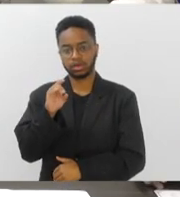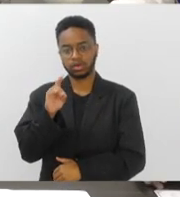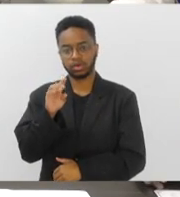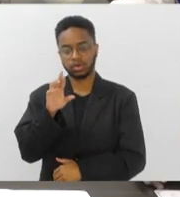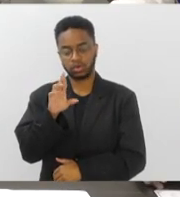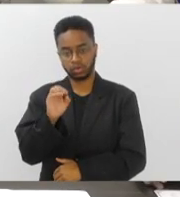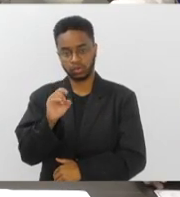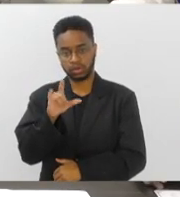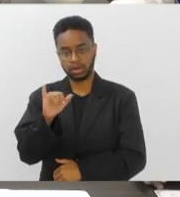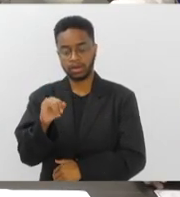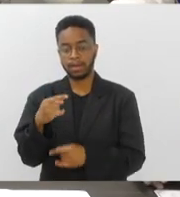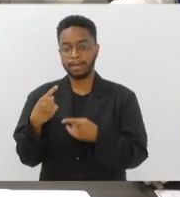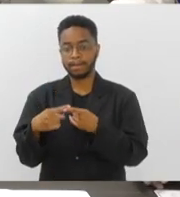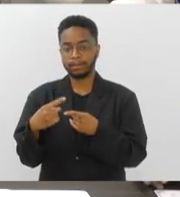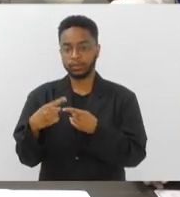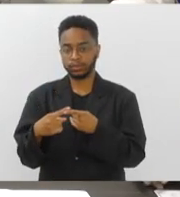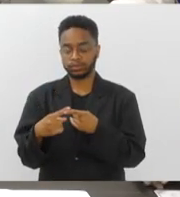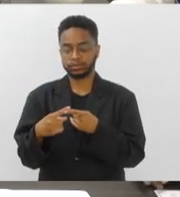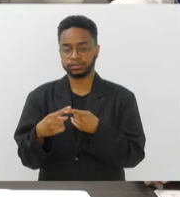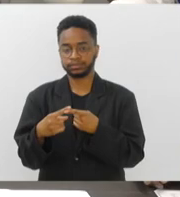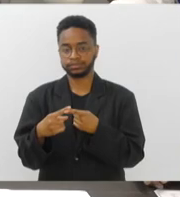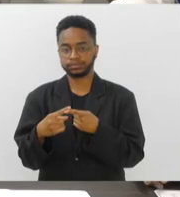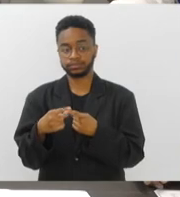porque Vossa Excelência,